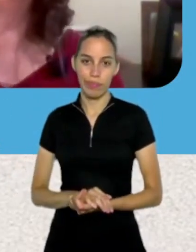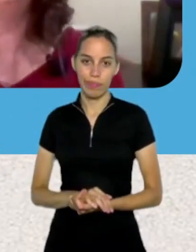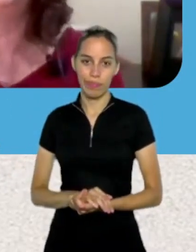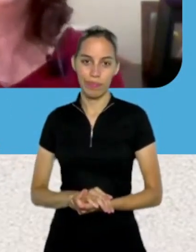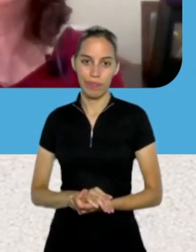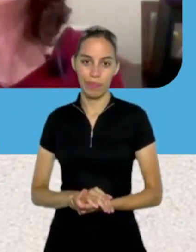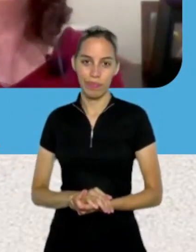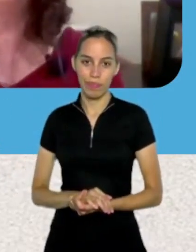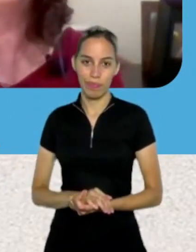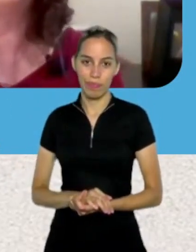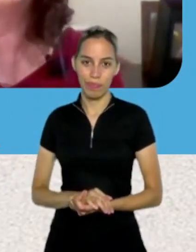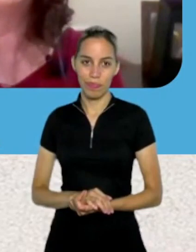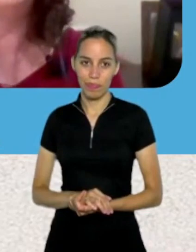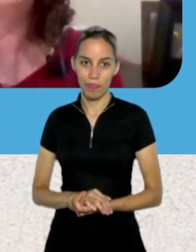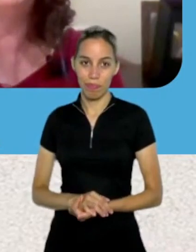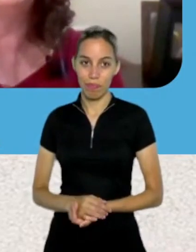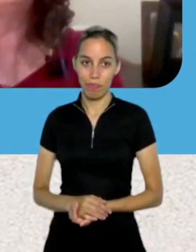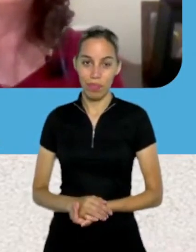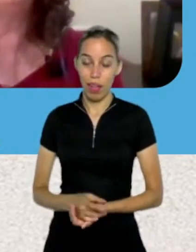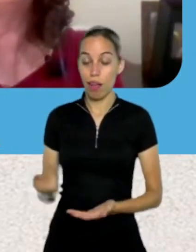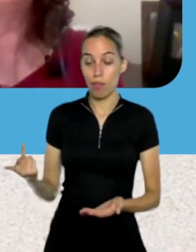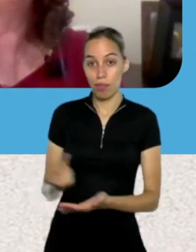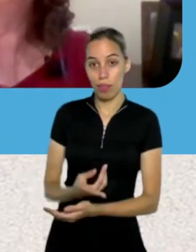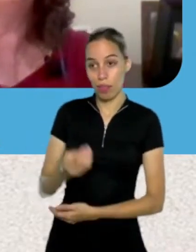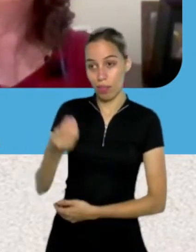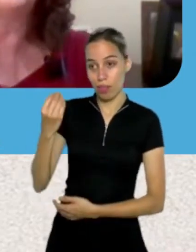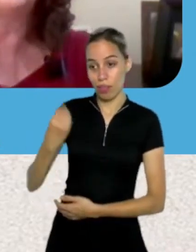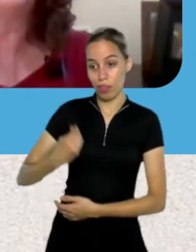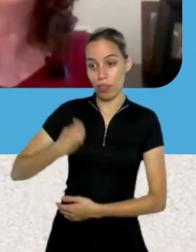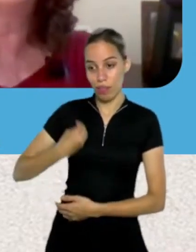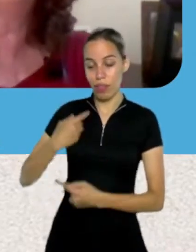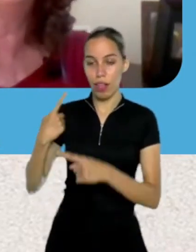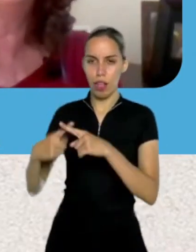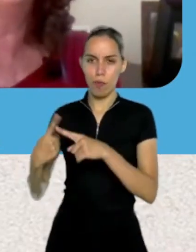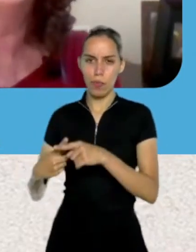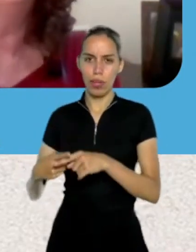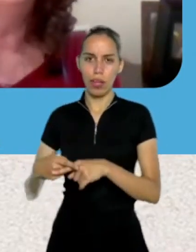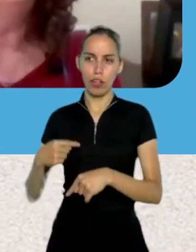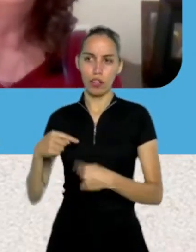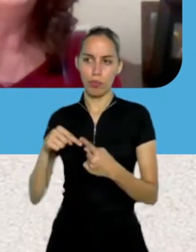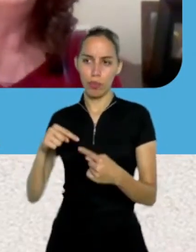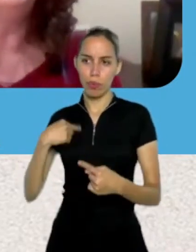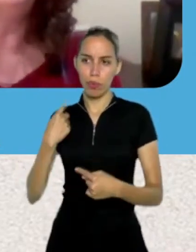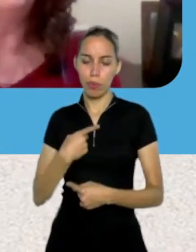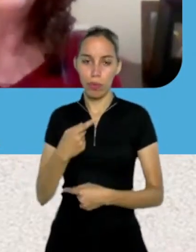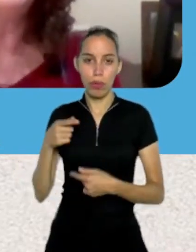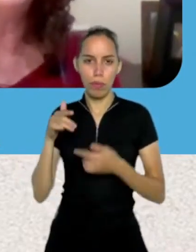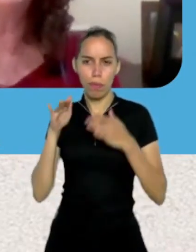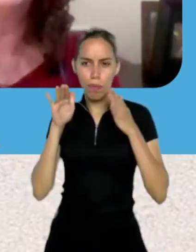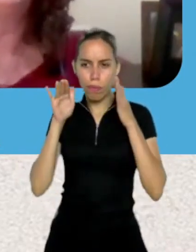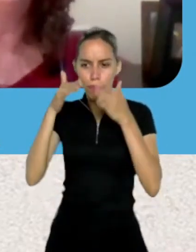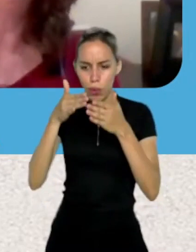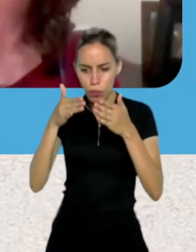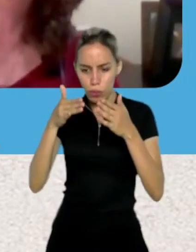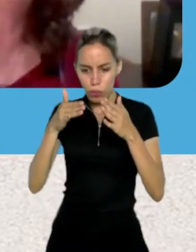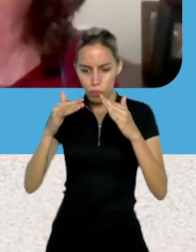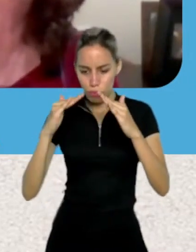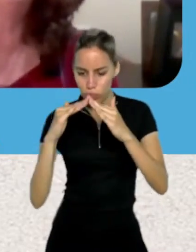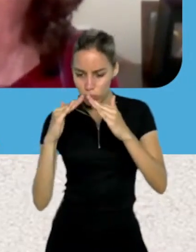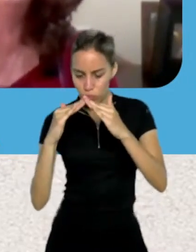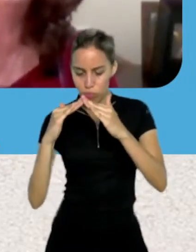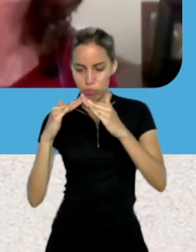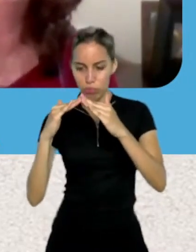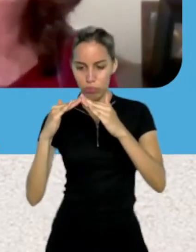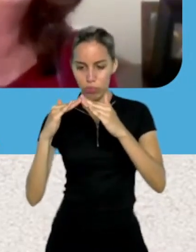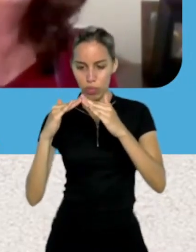nessa vida cotidiana mesmo, que eu acho que durante a pandemia a gente ficou muito ligado nessa vida Sim. doméstica, né, nessa nossa